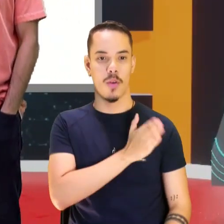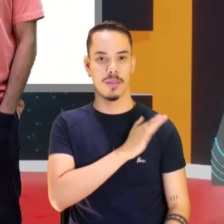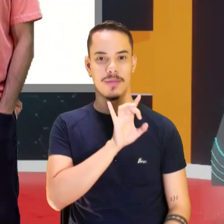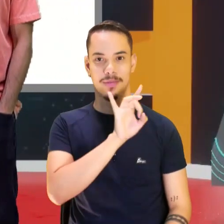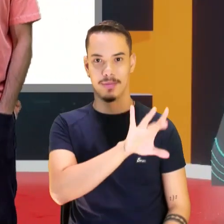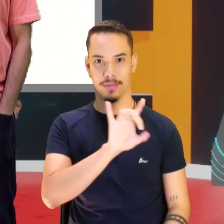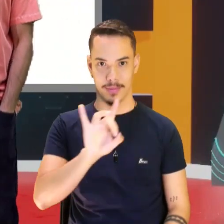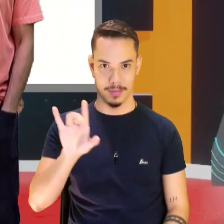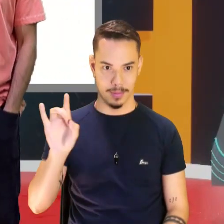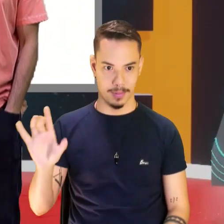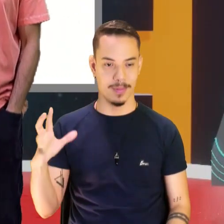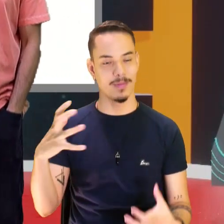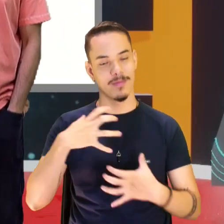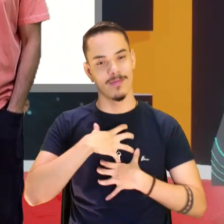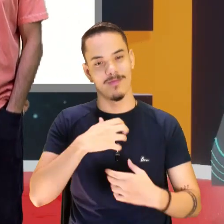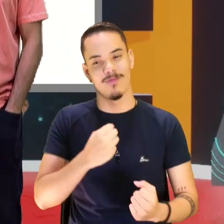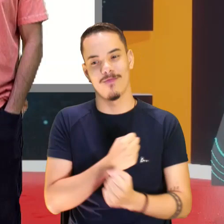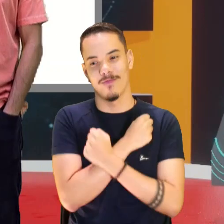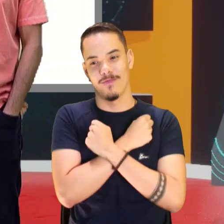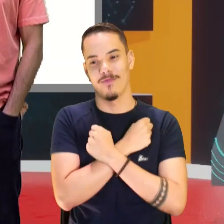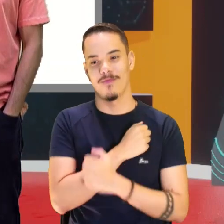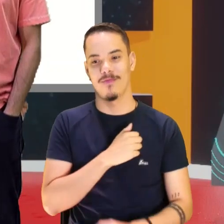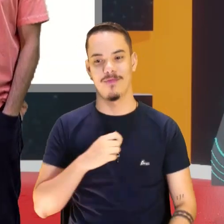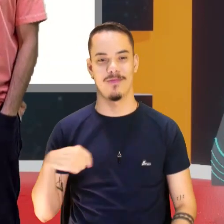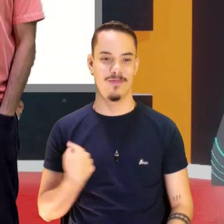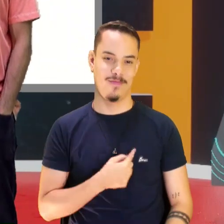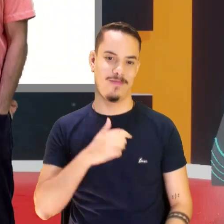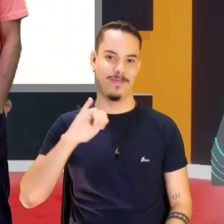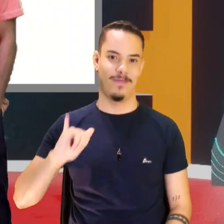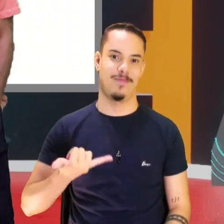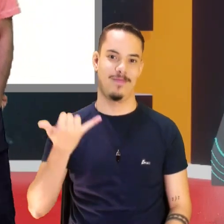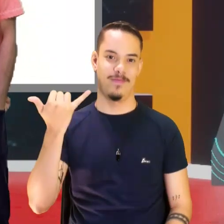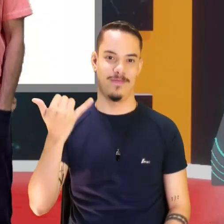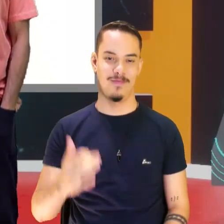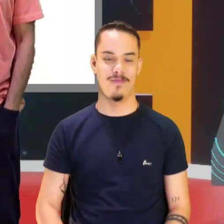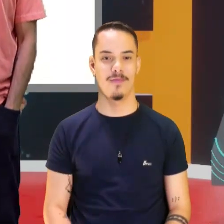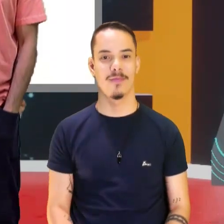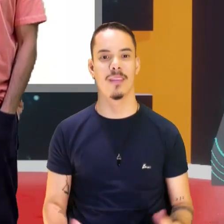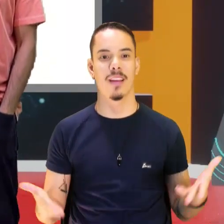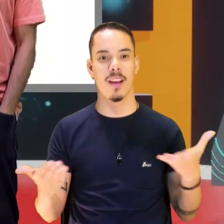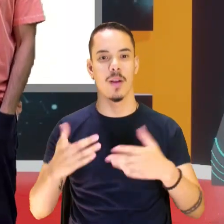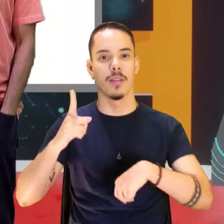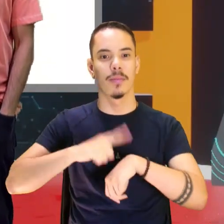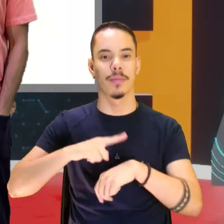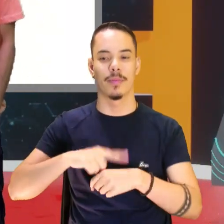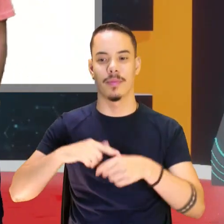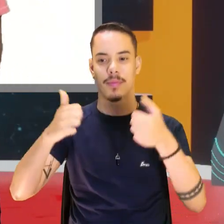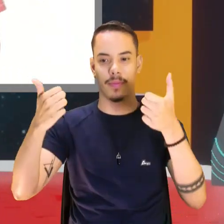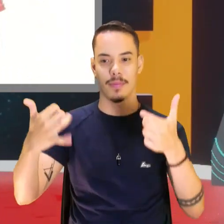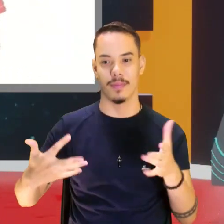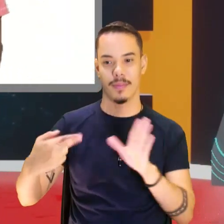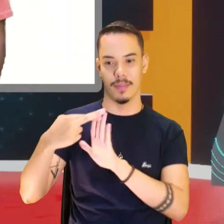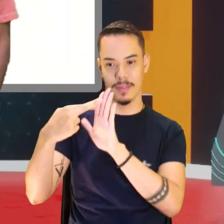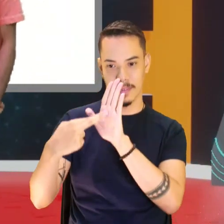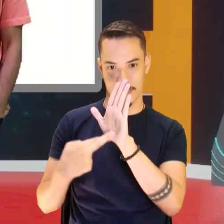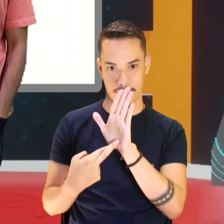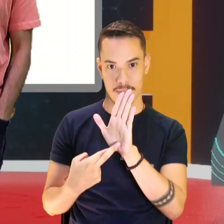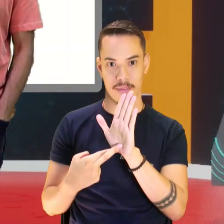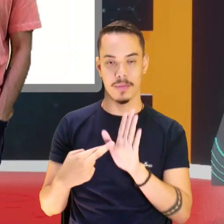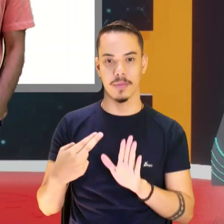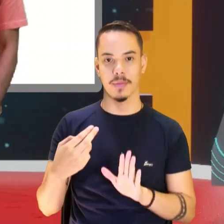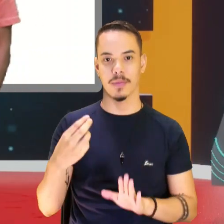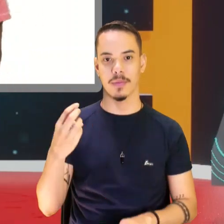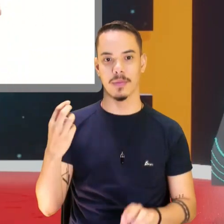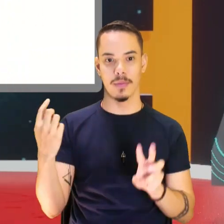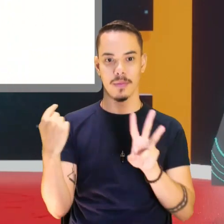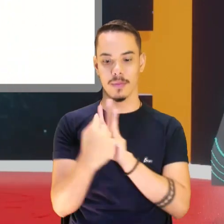meninos, tá bom? Sintam-se abraçados por nós. Vamos que vamos, então, hora de falar um pouquinho da regra de 3. Esse assunto de regra